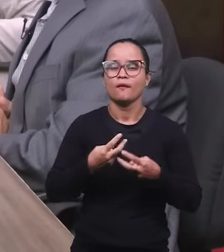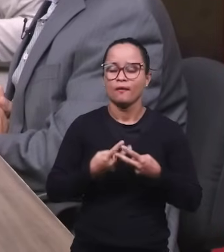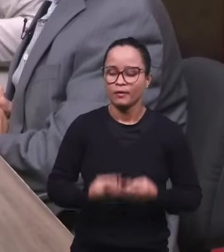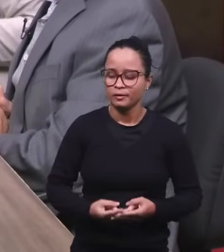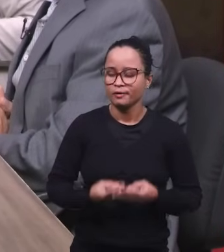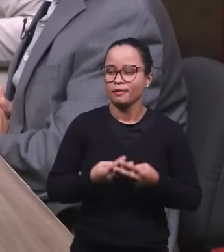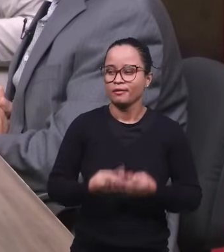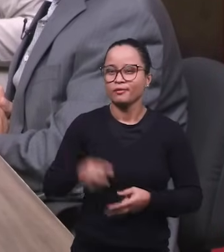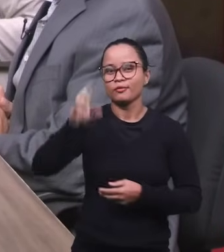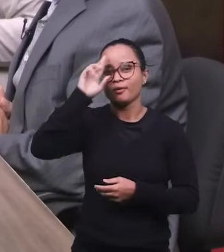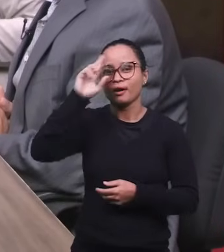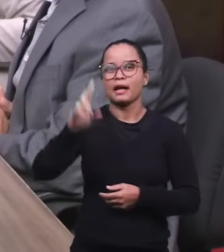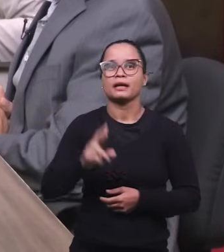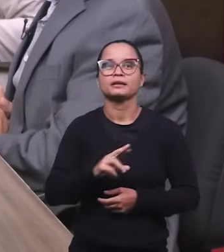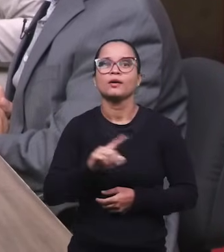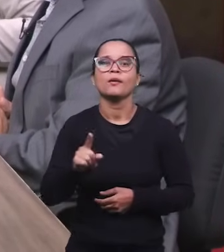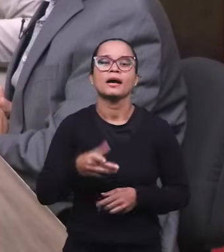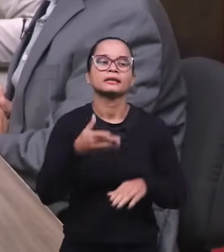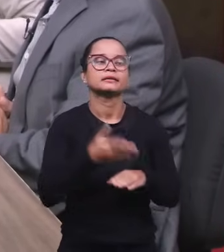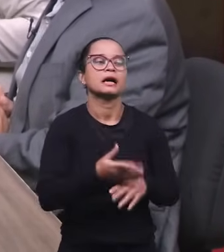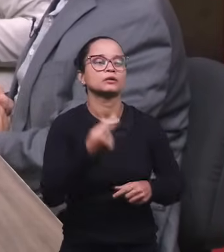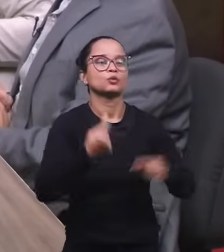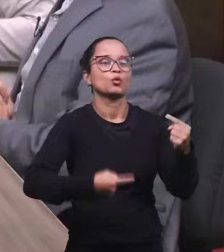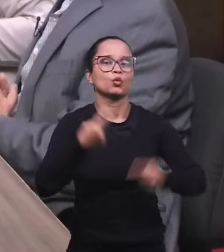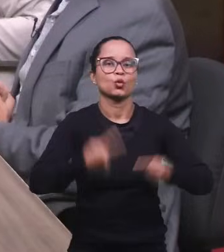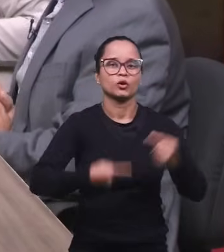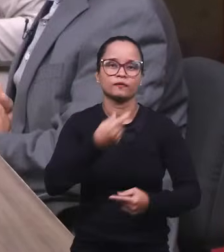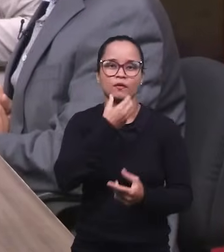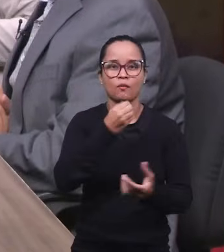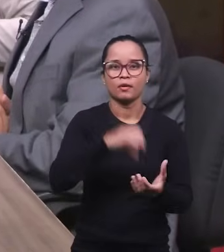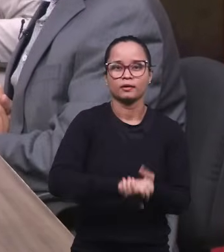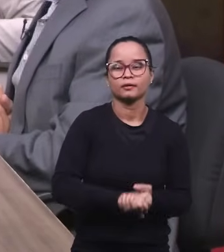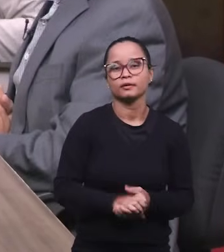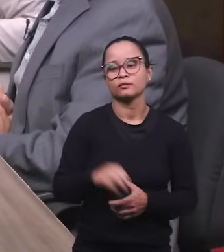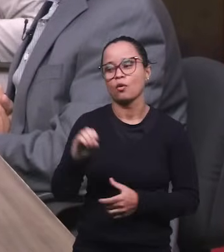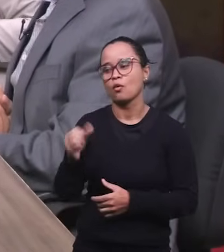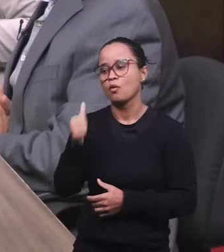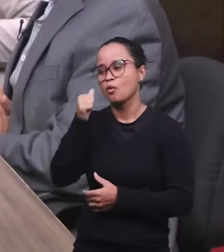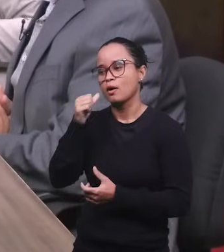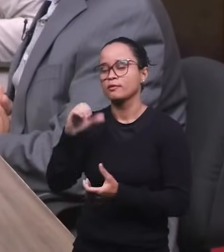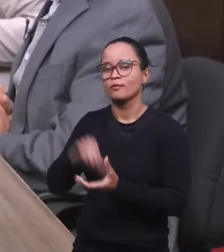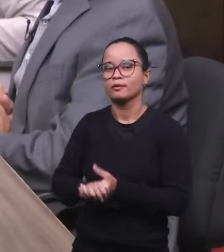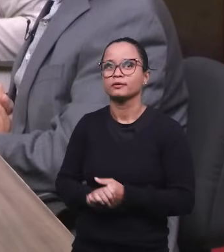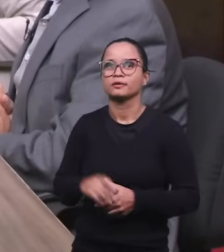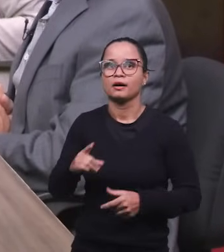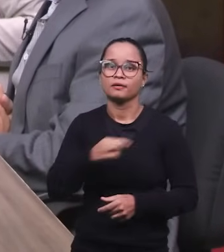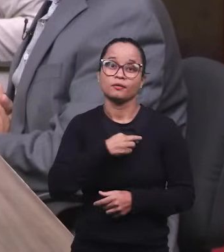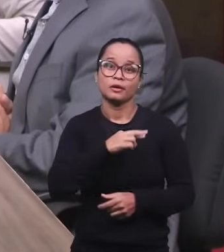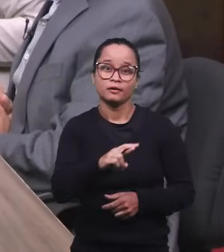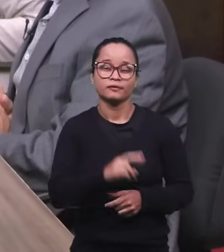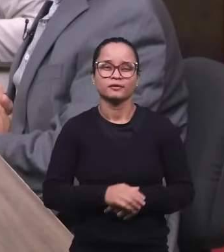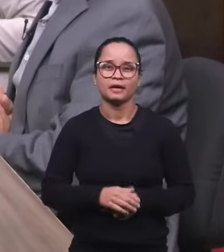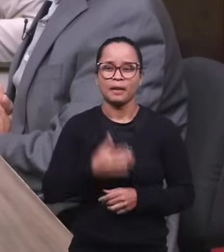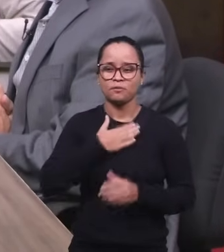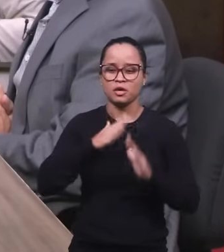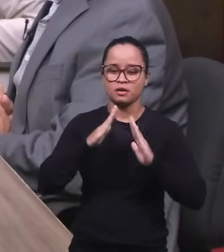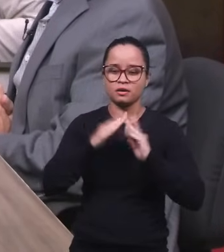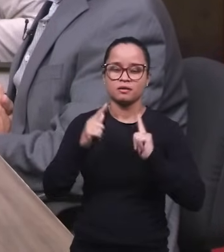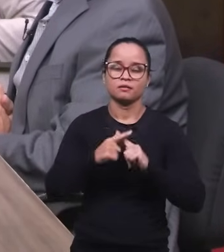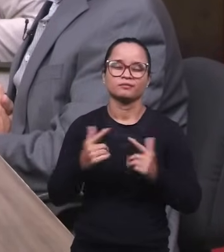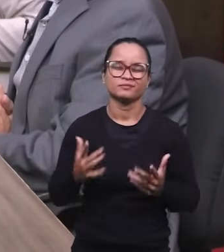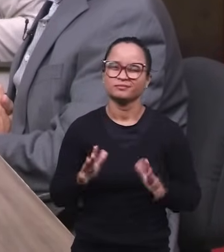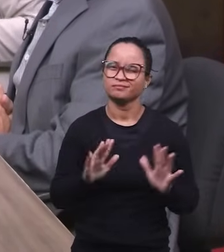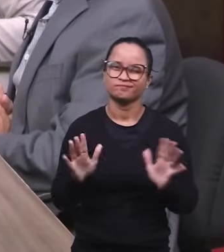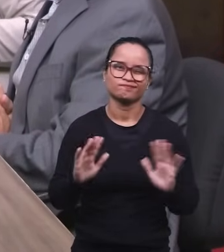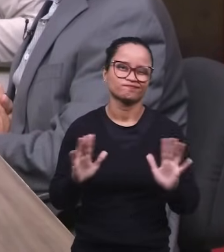Senhor. Não adianta você entrar e querer discutir com o esposo, com a esposa, falar sobre religião, a minha